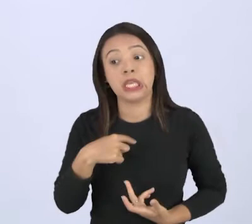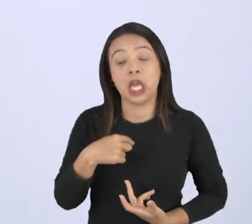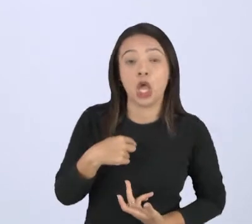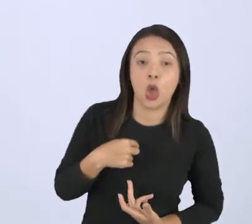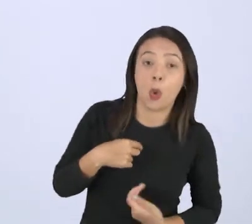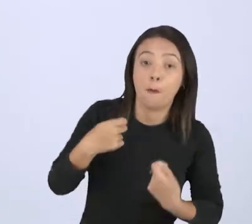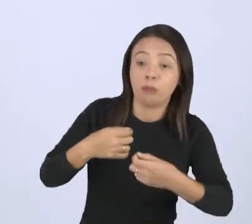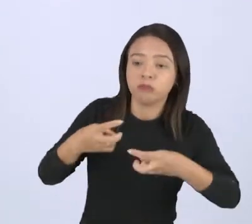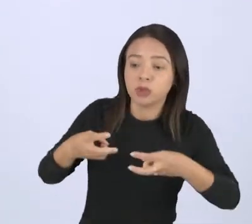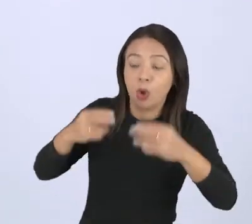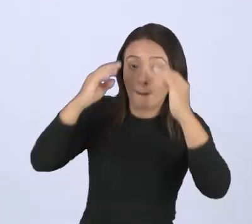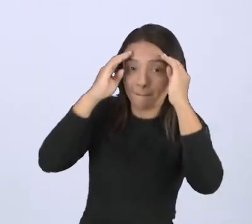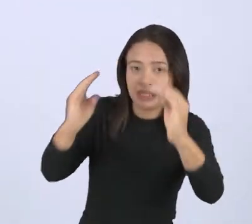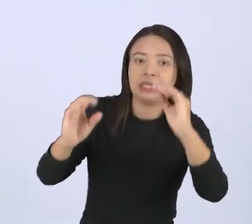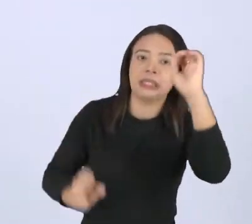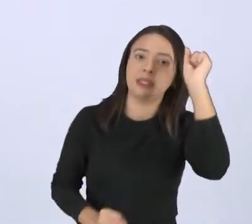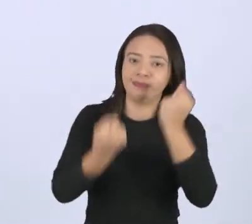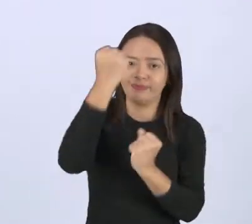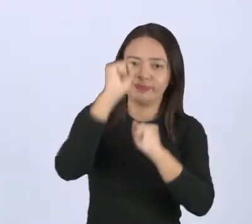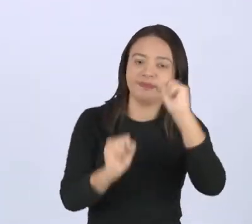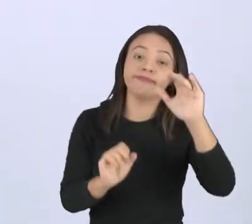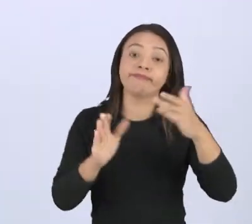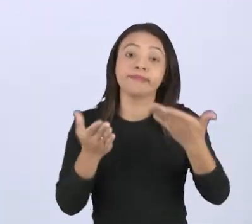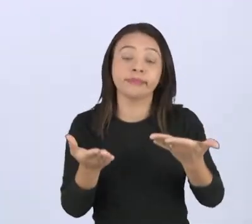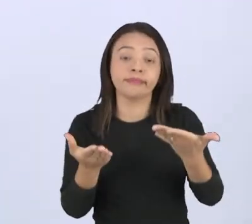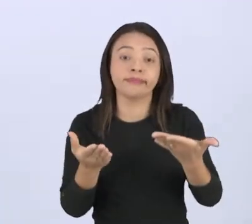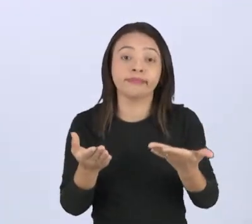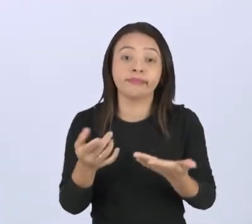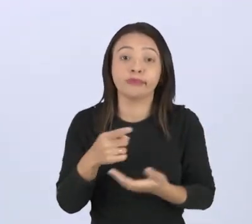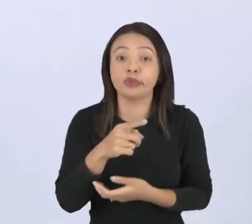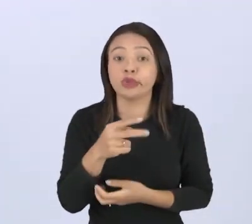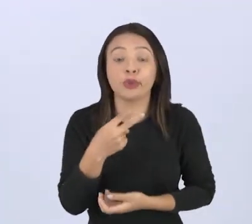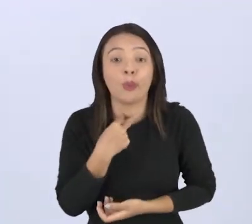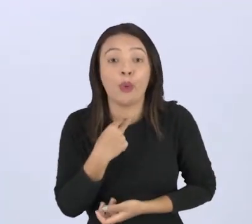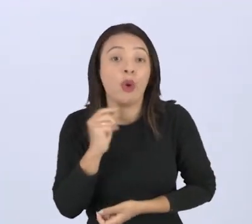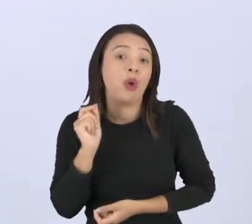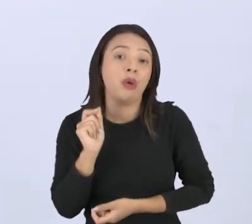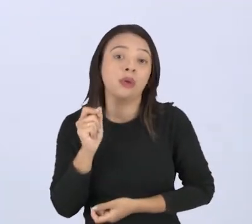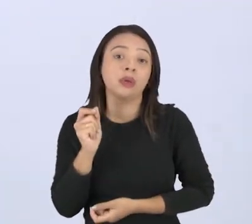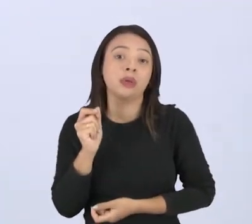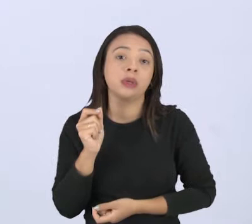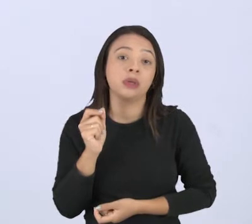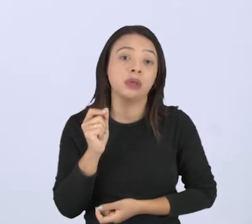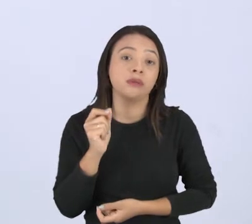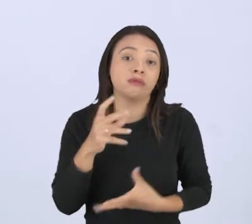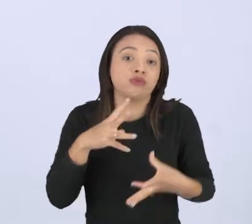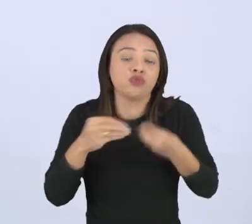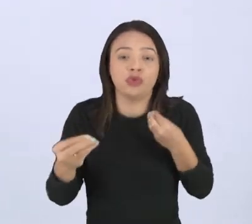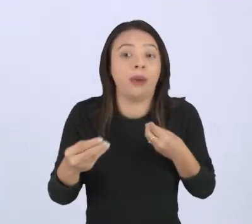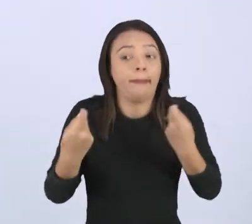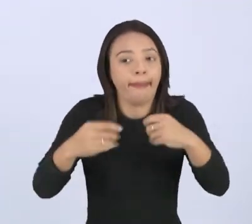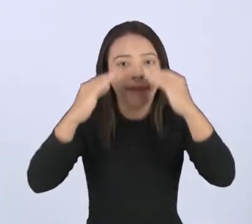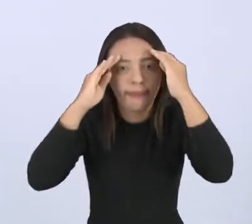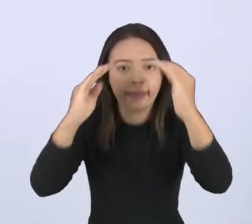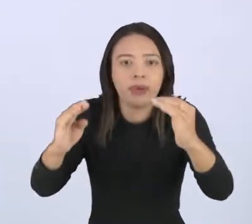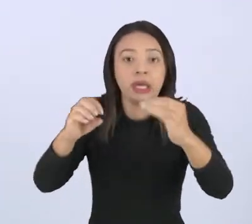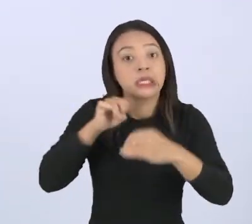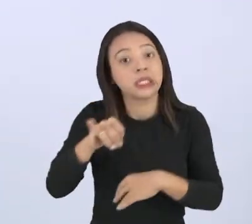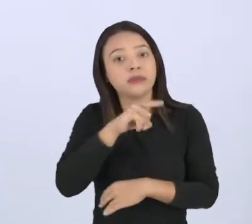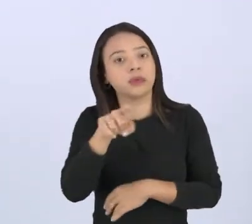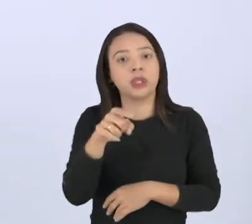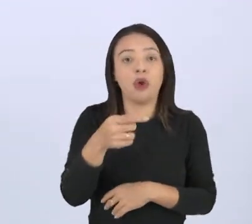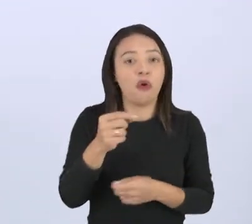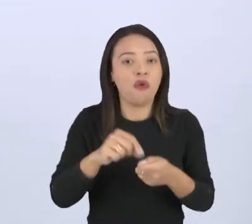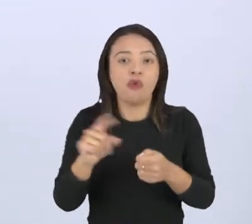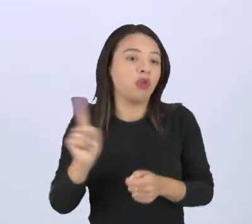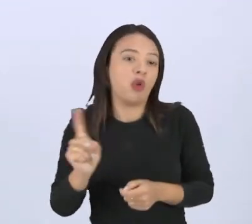intensidade das máquinas, então você não tem como fugir dessa realidade. Se você deixar de operar a sua